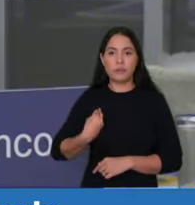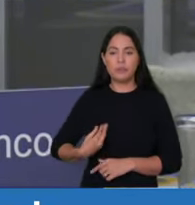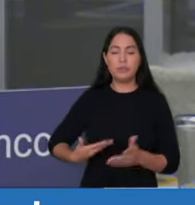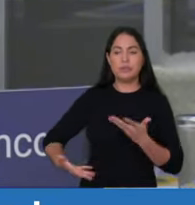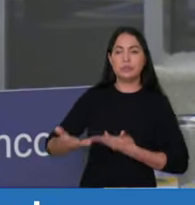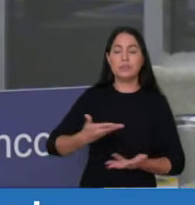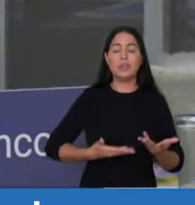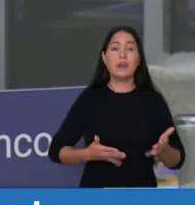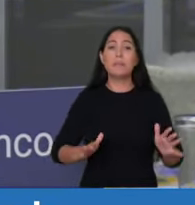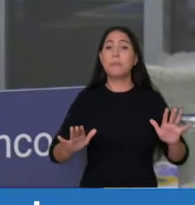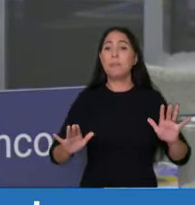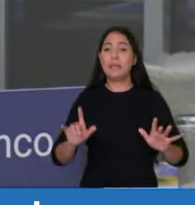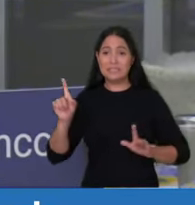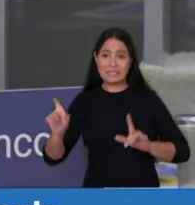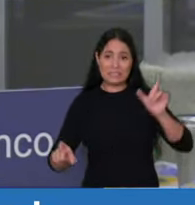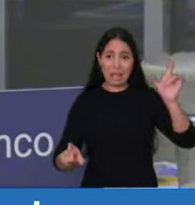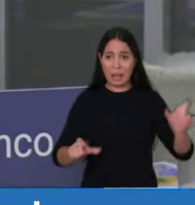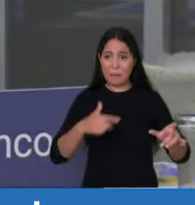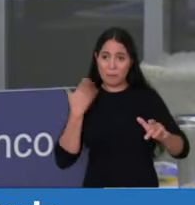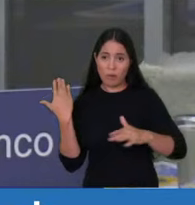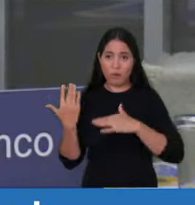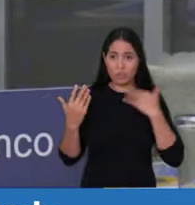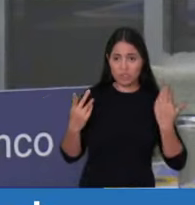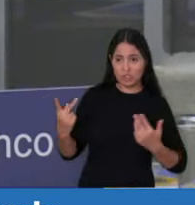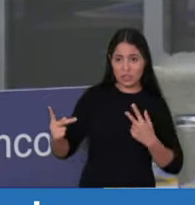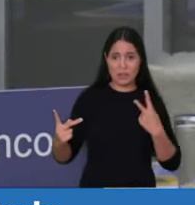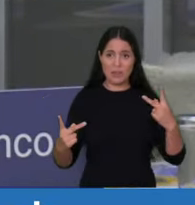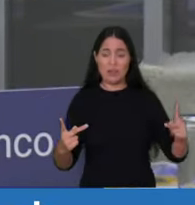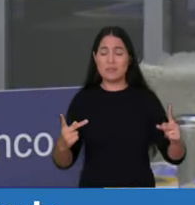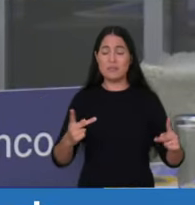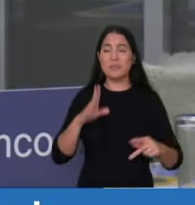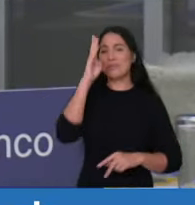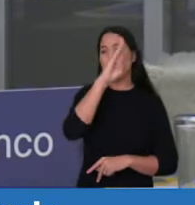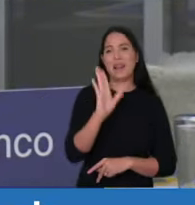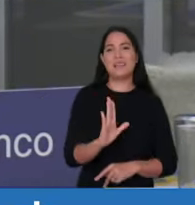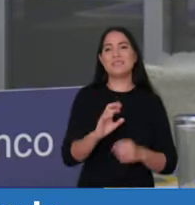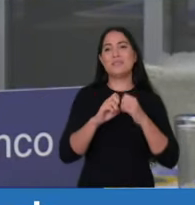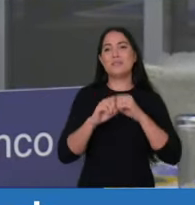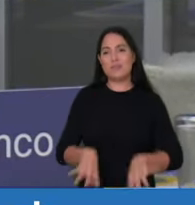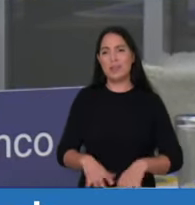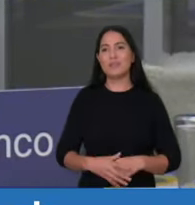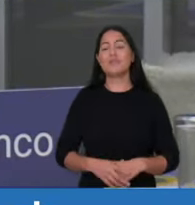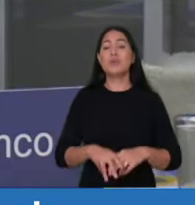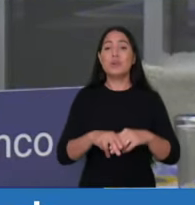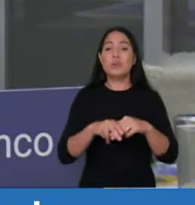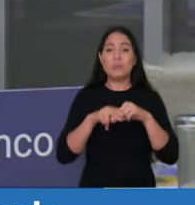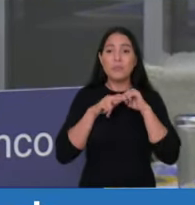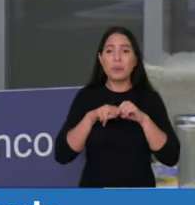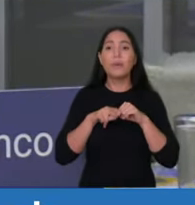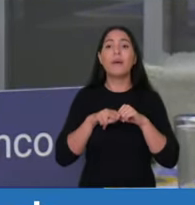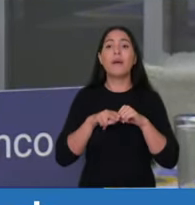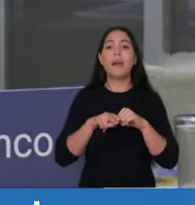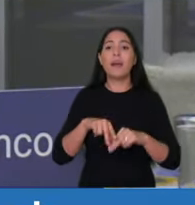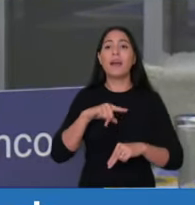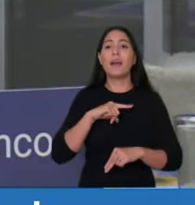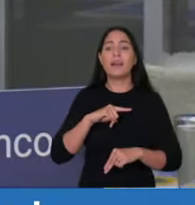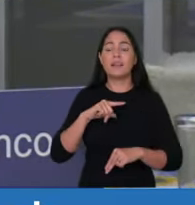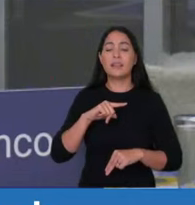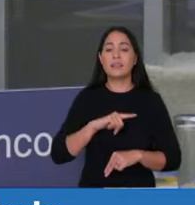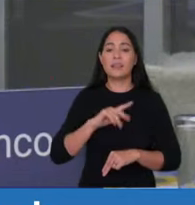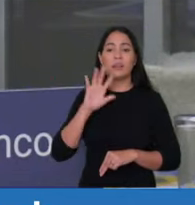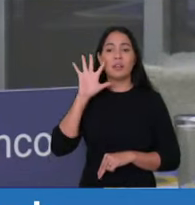para o Brasil, desde o seu primeiro momento, porque representou o início de um processo de